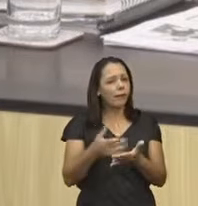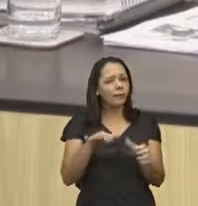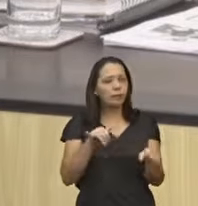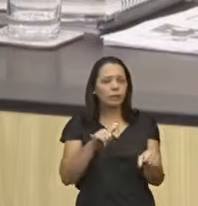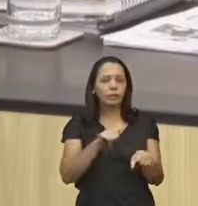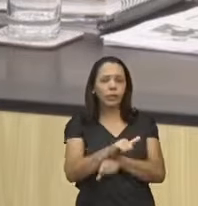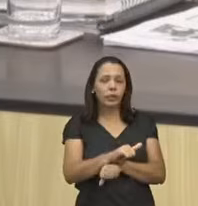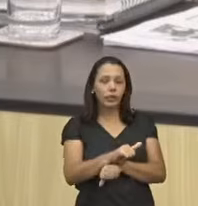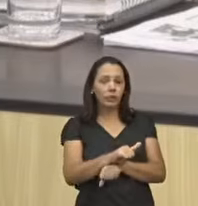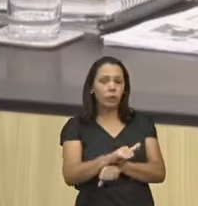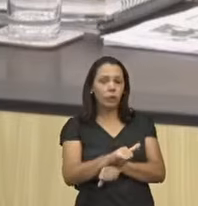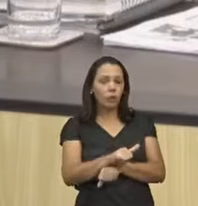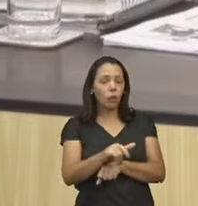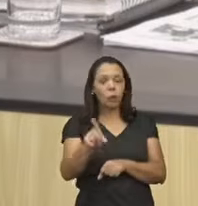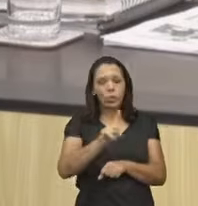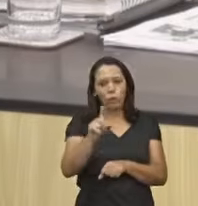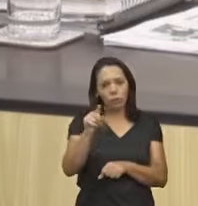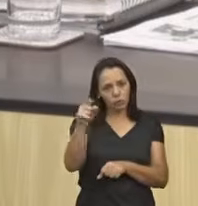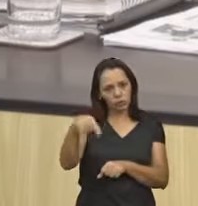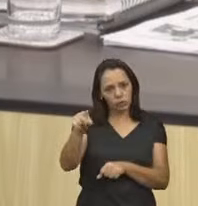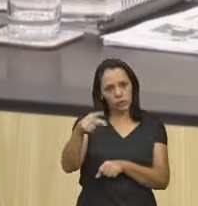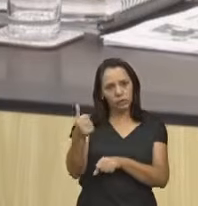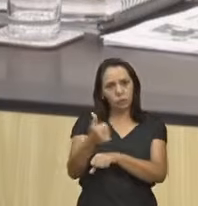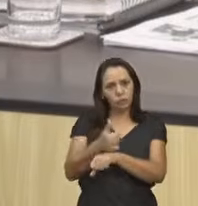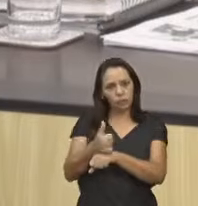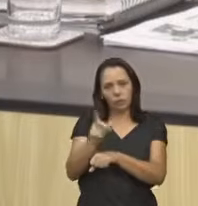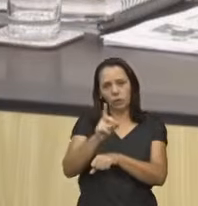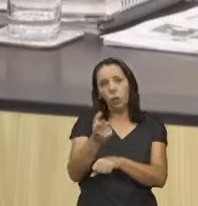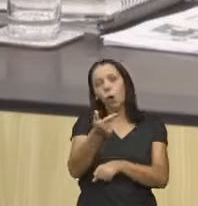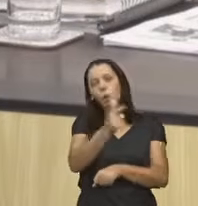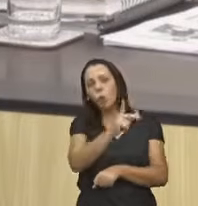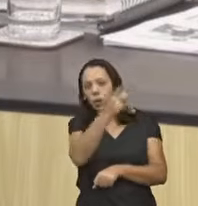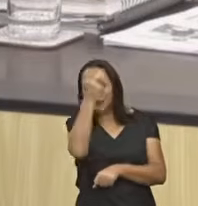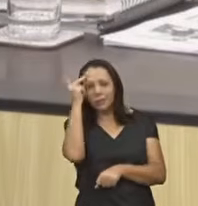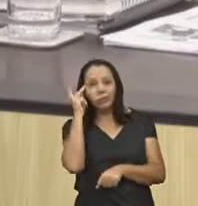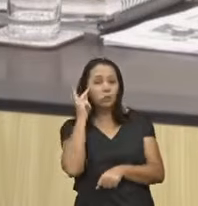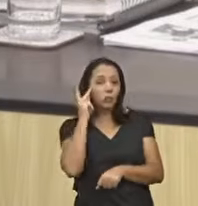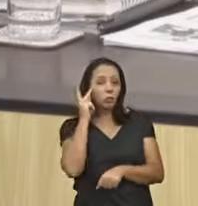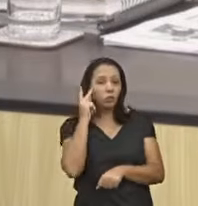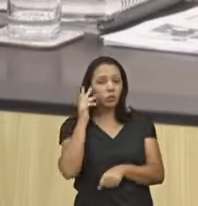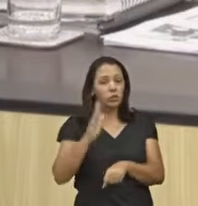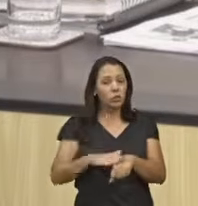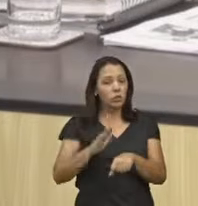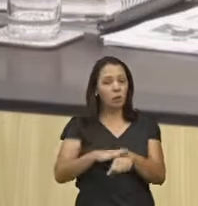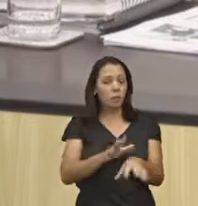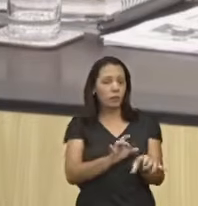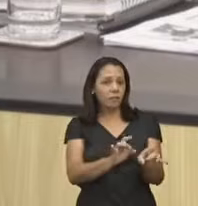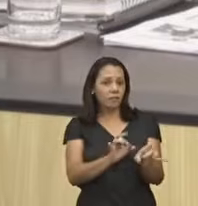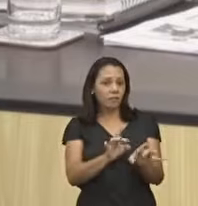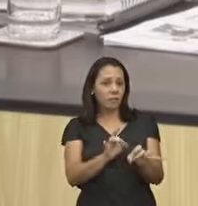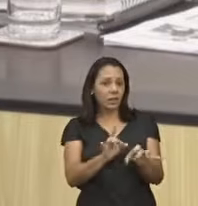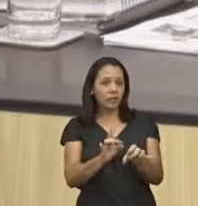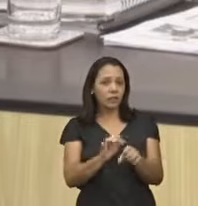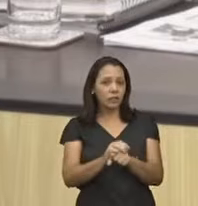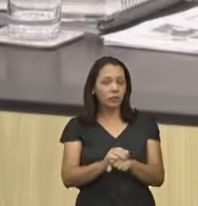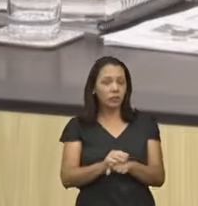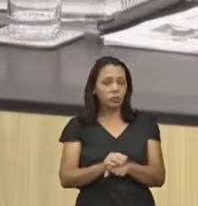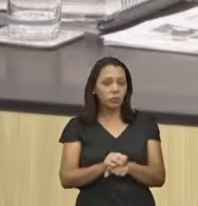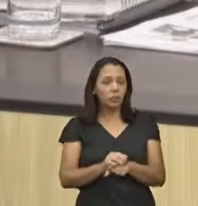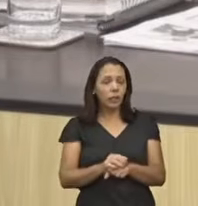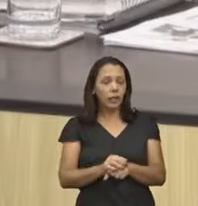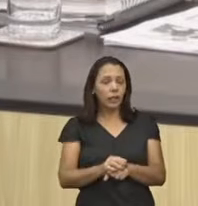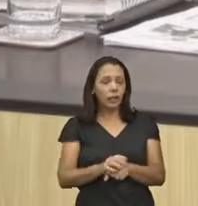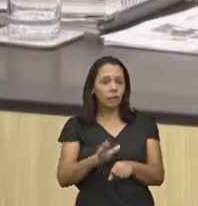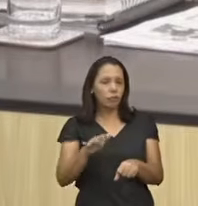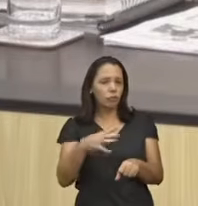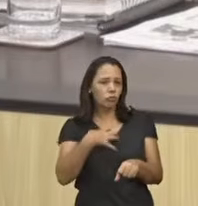não são vocês, corretores, são pessoas que se fazem corretor e são os famosos